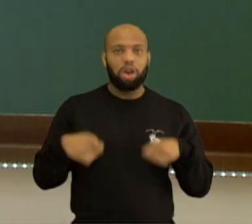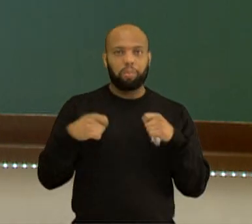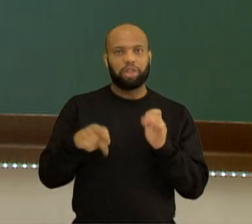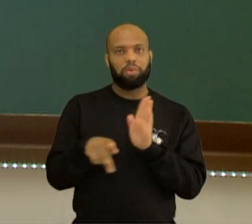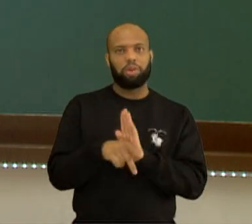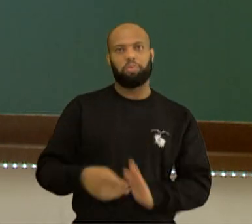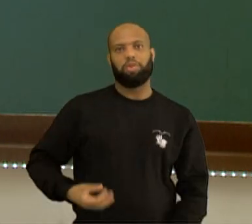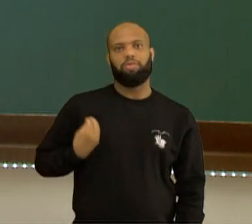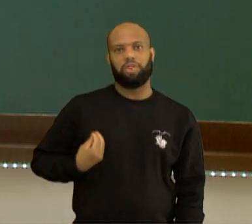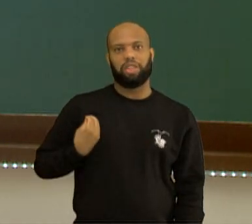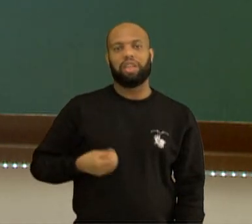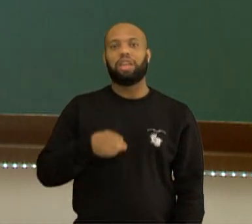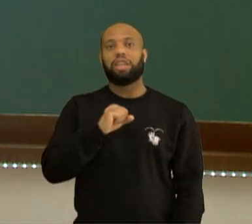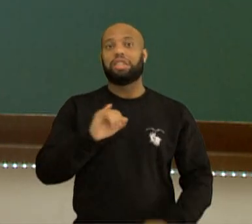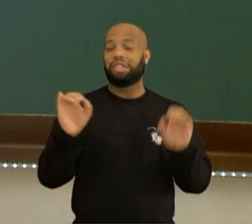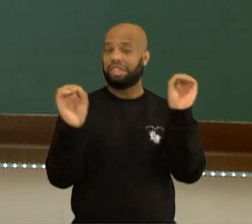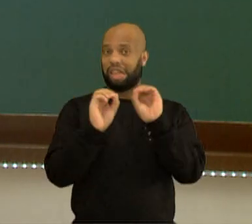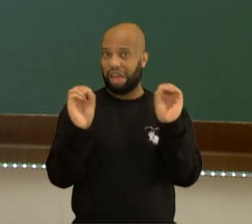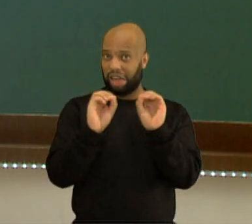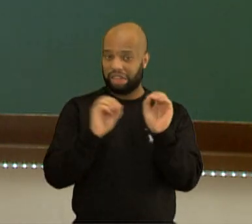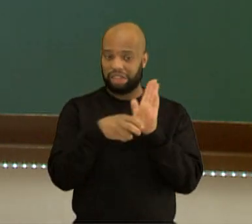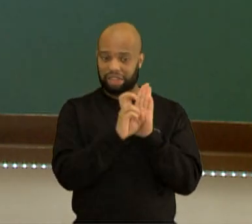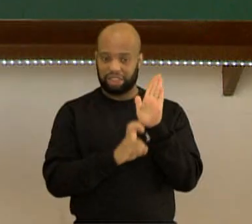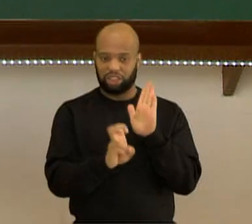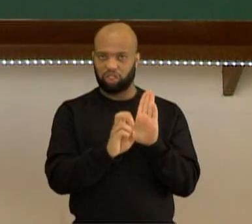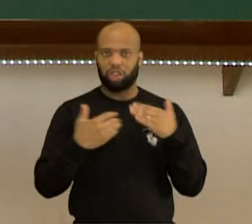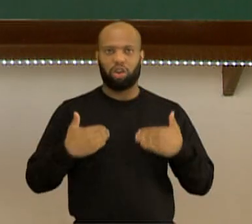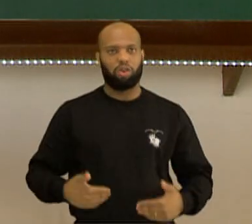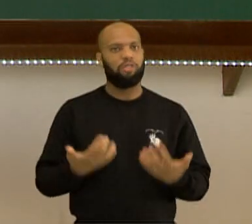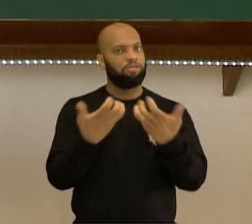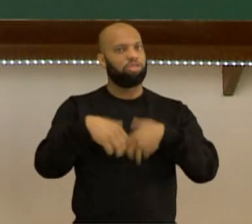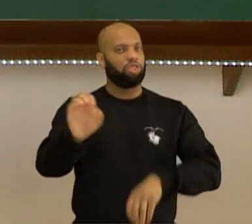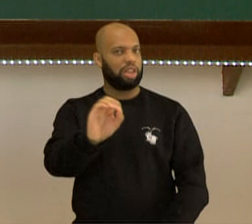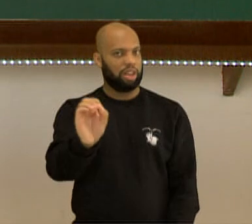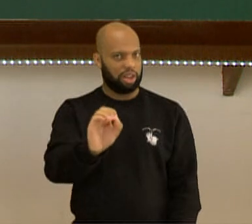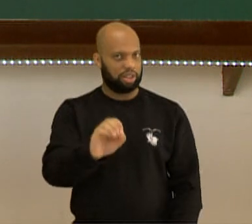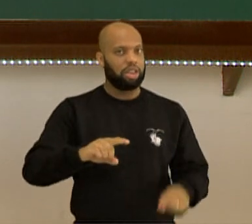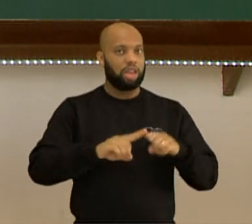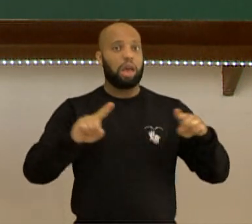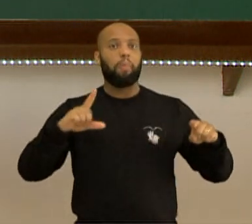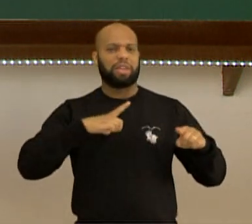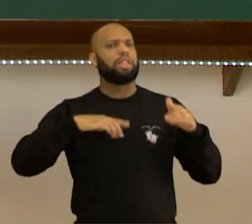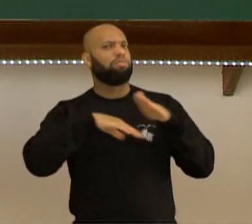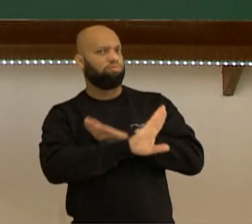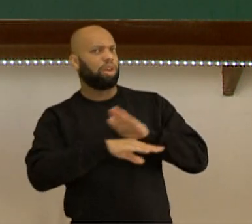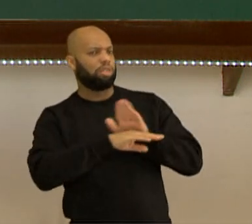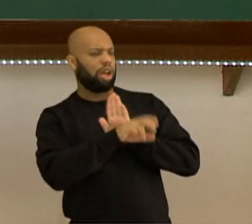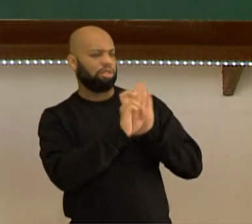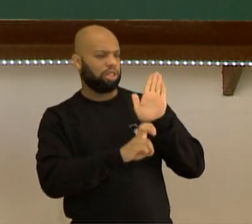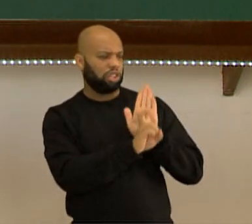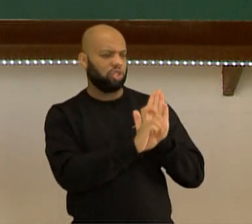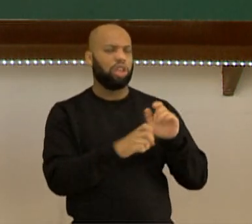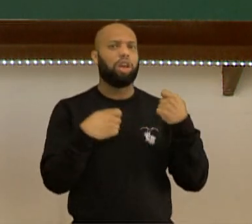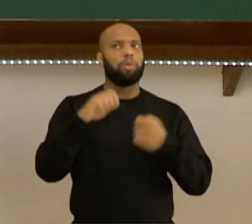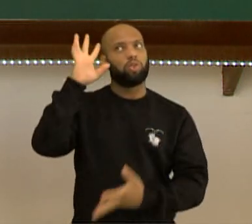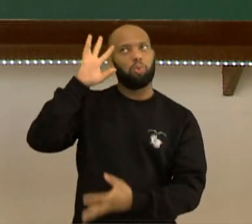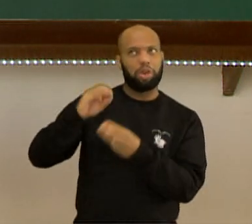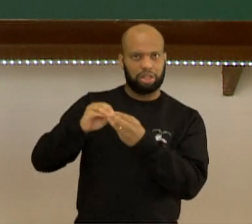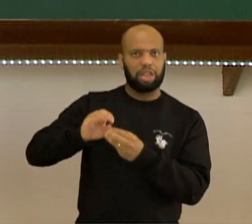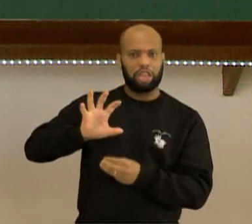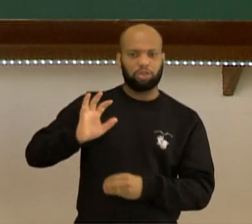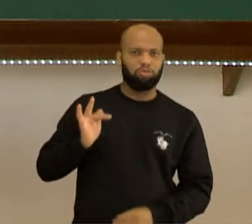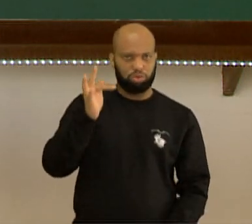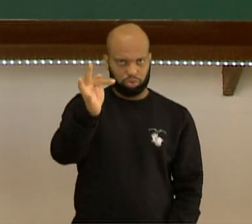Sem energia, nosso corpo deixa de funcionar. É claro que temos um estoque de energia reservada, vamos entender isso mais para